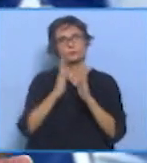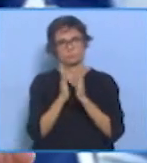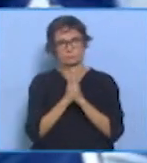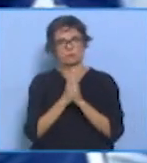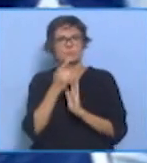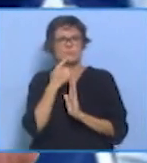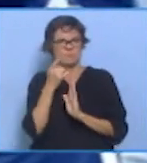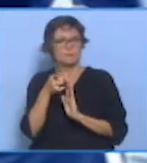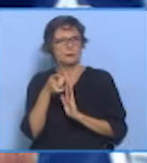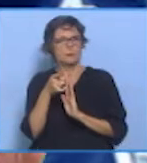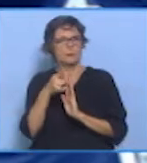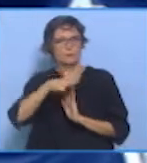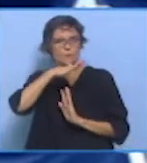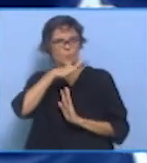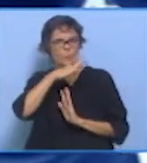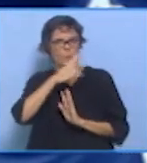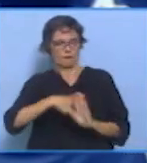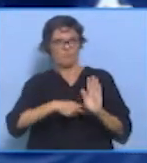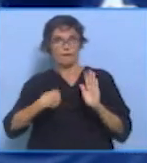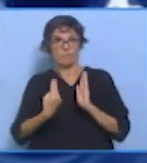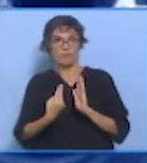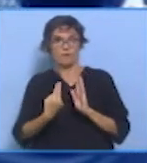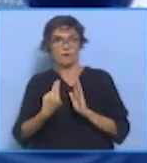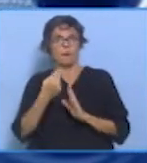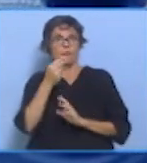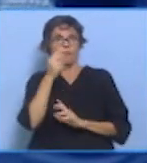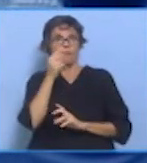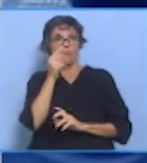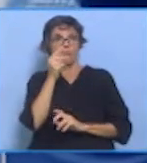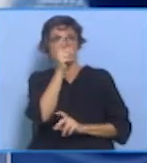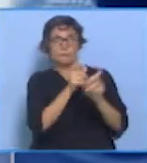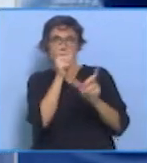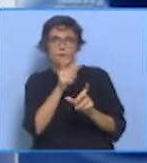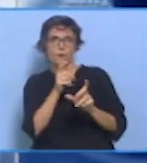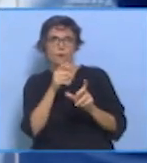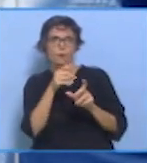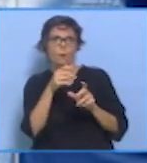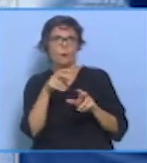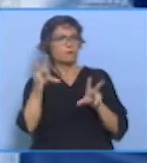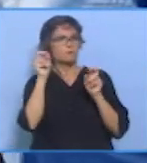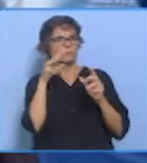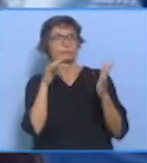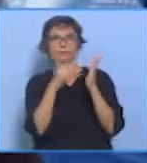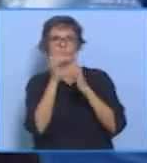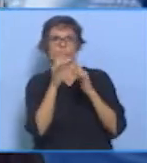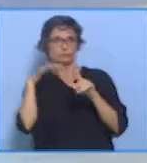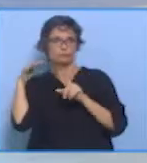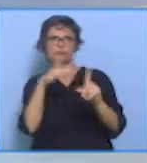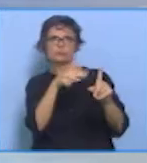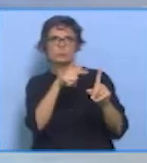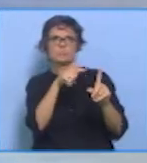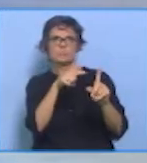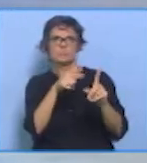verdadeira mensagem cristã que vinha dos apóstolos estava depositada na Igreja Católica Romana. E aí depois